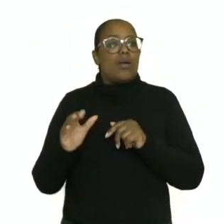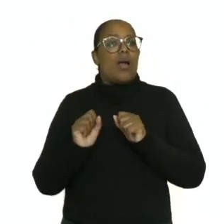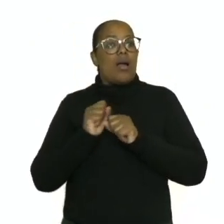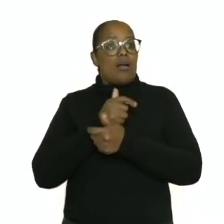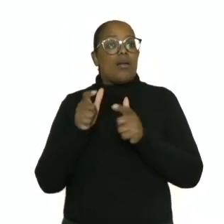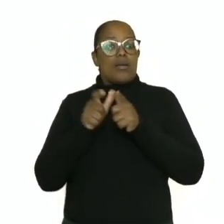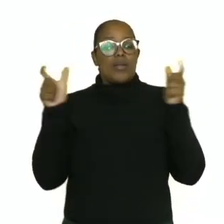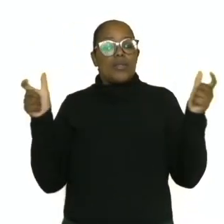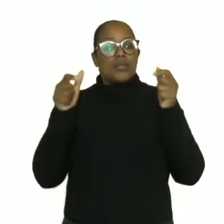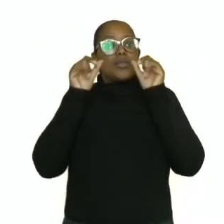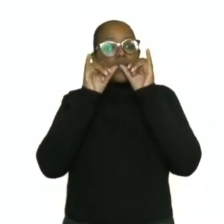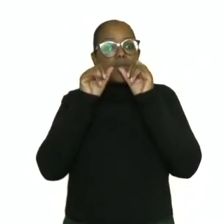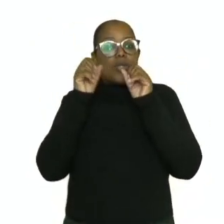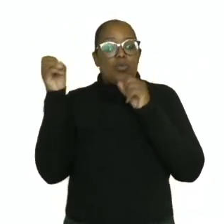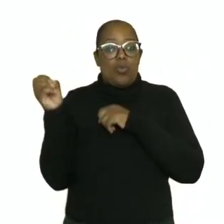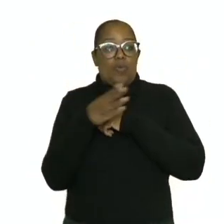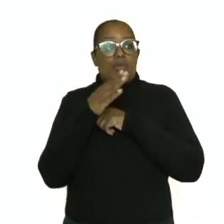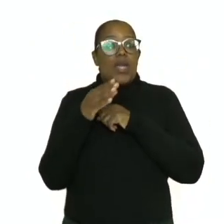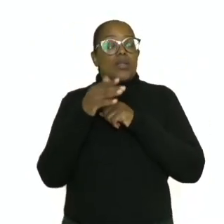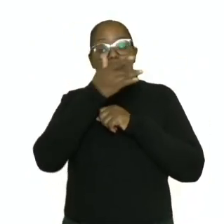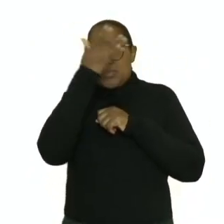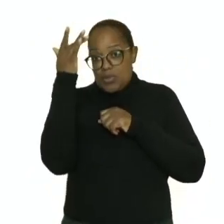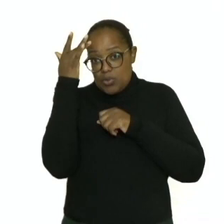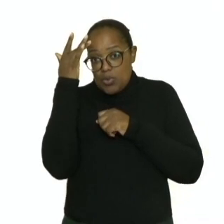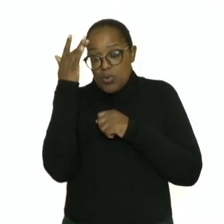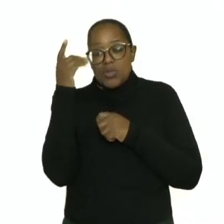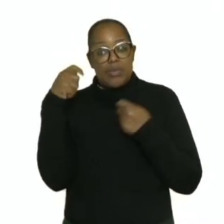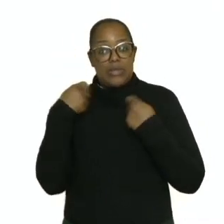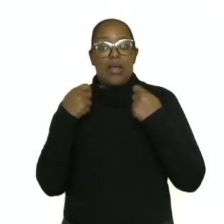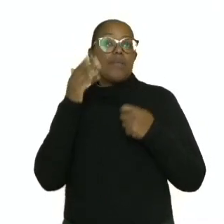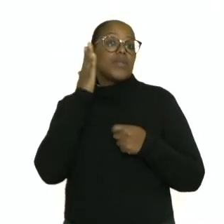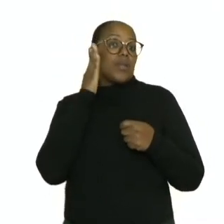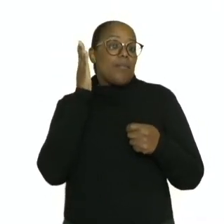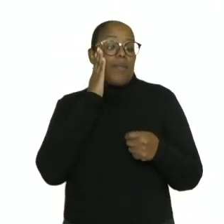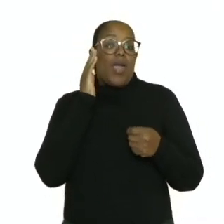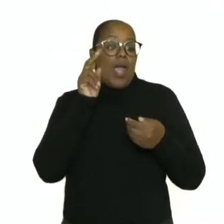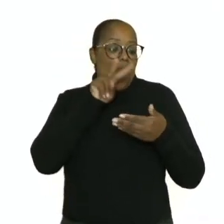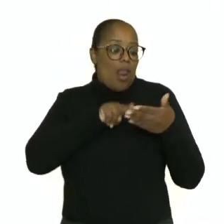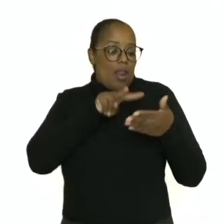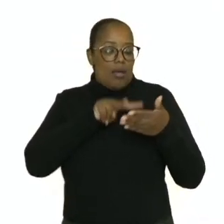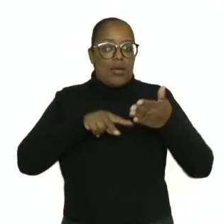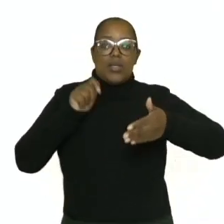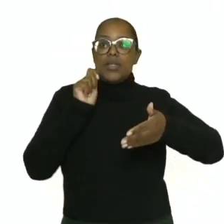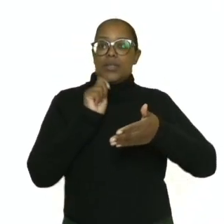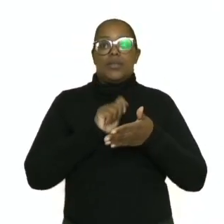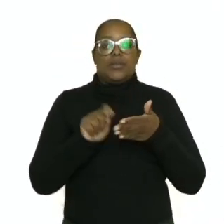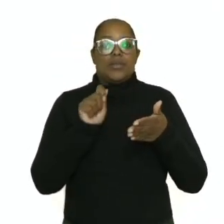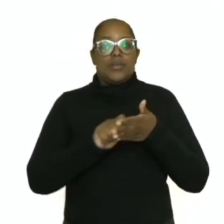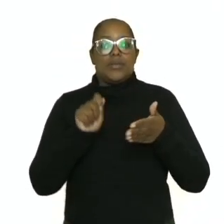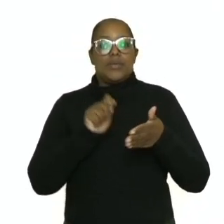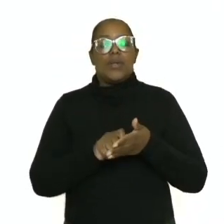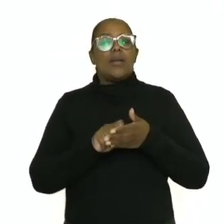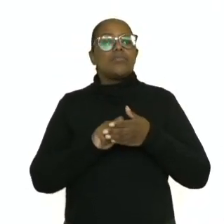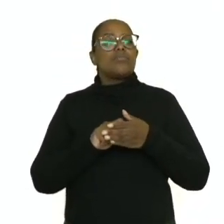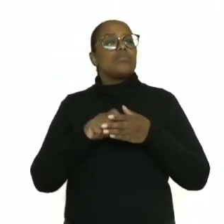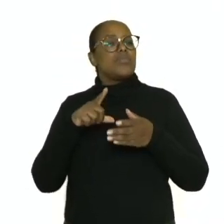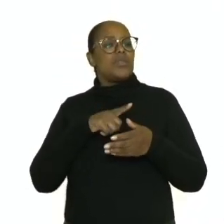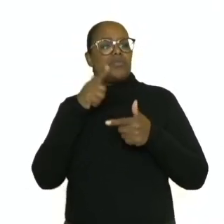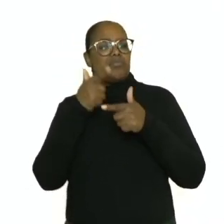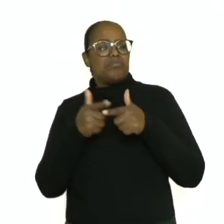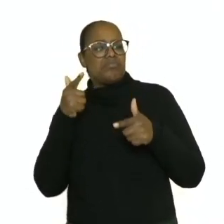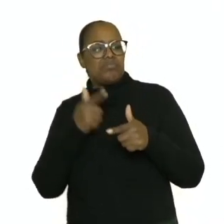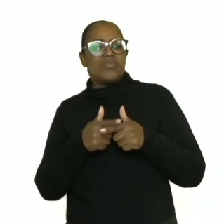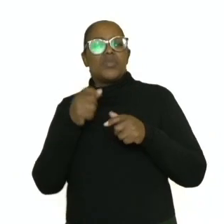conta da exigência de que os eleitores soubessem ler e escrever. As consequências logo se refletiram nas estatísticas.